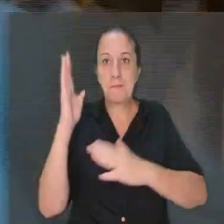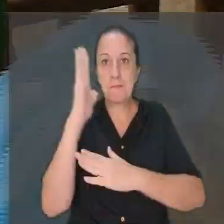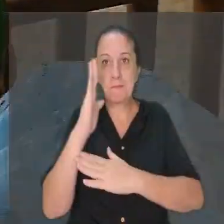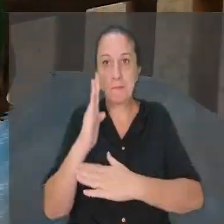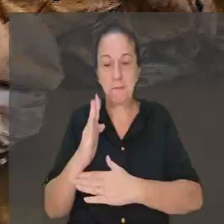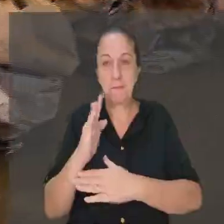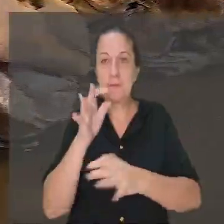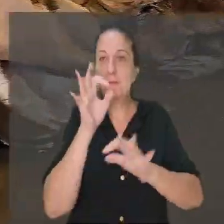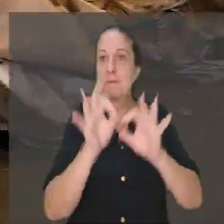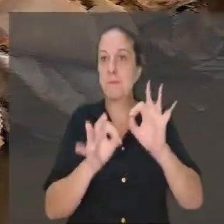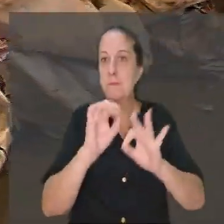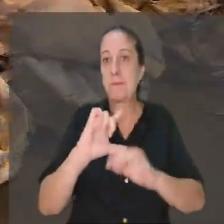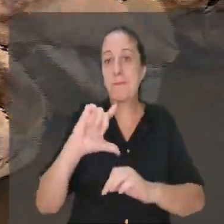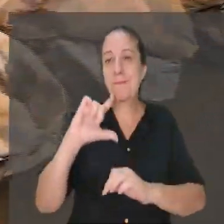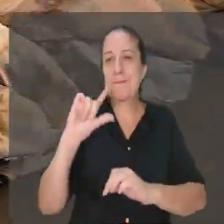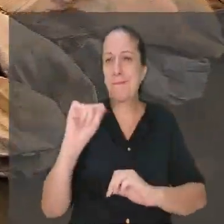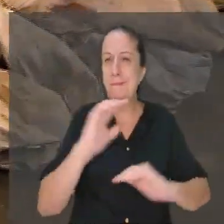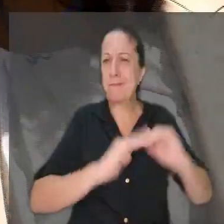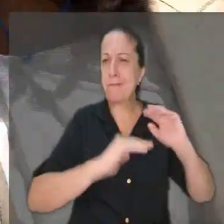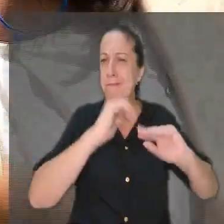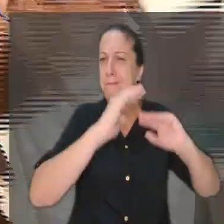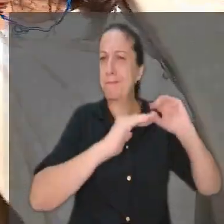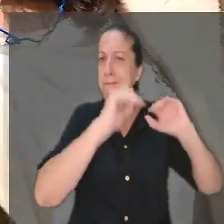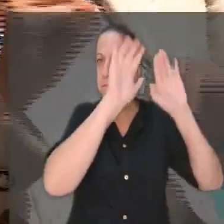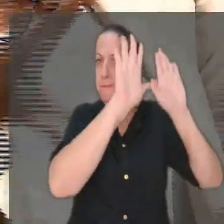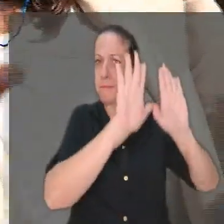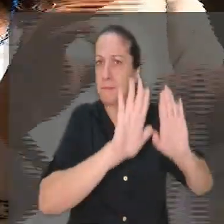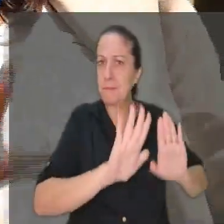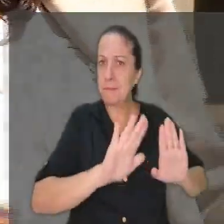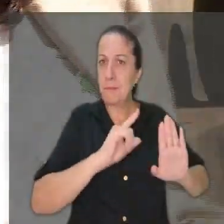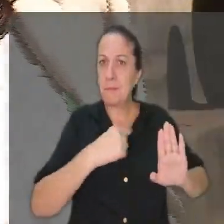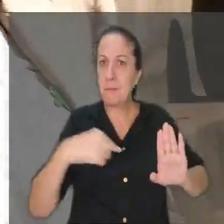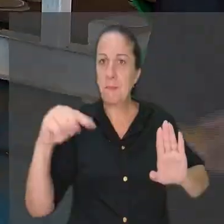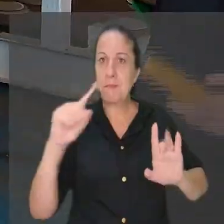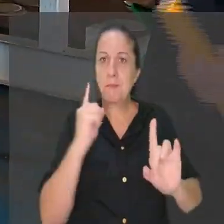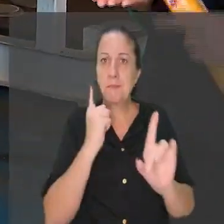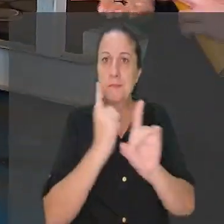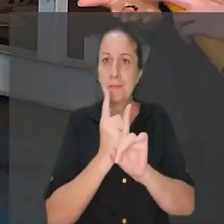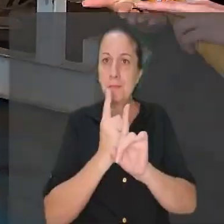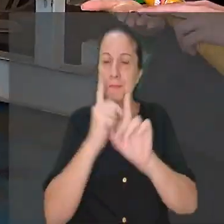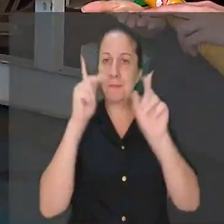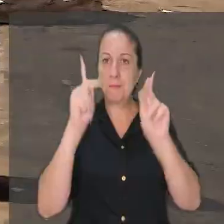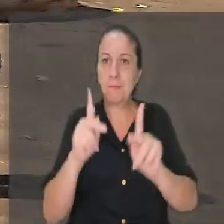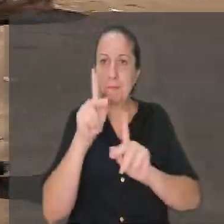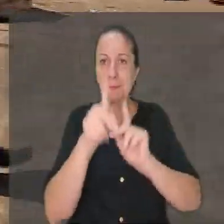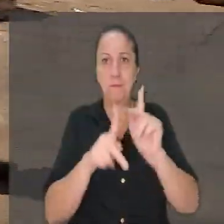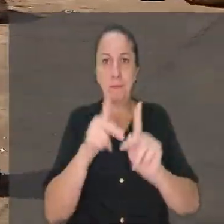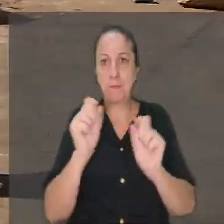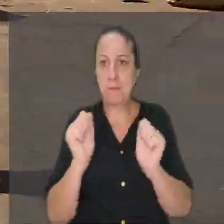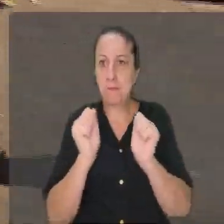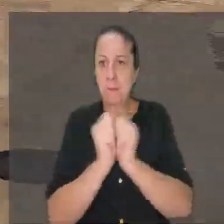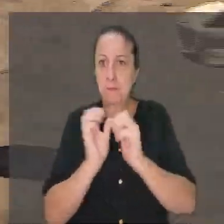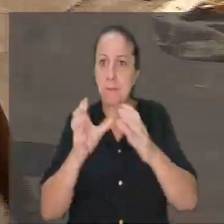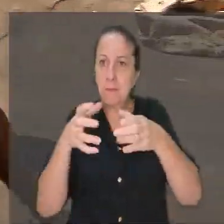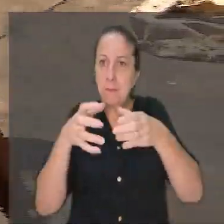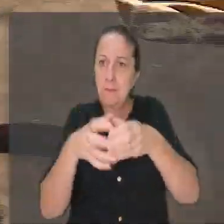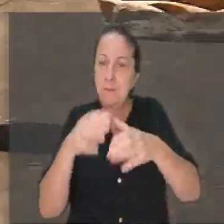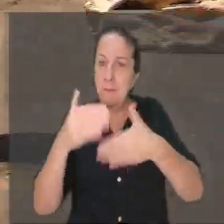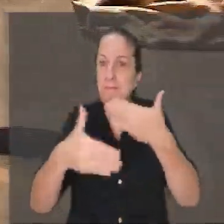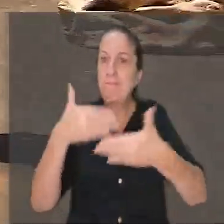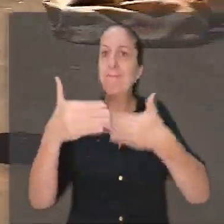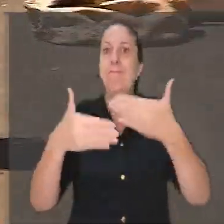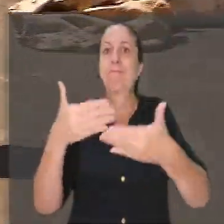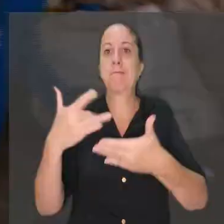no Brasil. O judiciário ele sai dos muros, ele sai das paredes, ele vai ao encontro da população para que juntos, de forma coletiva,